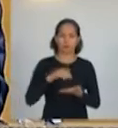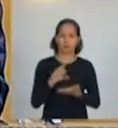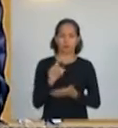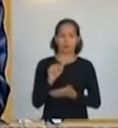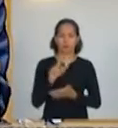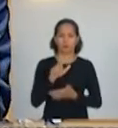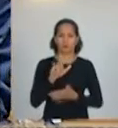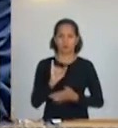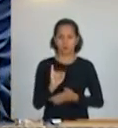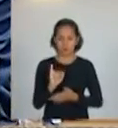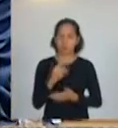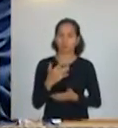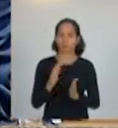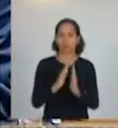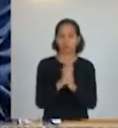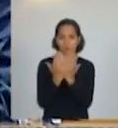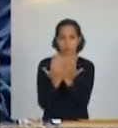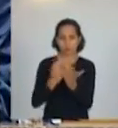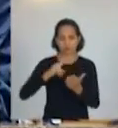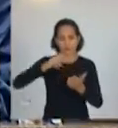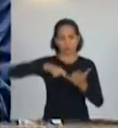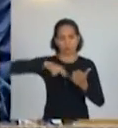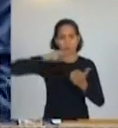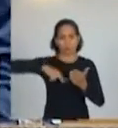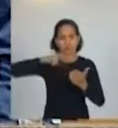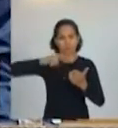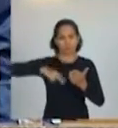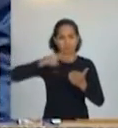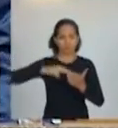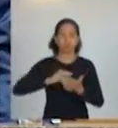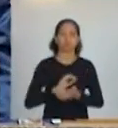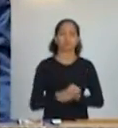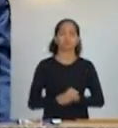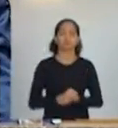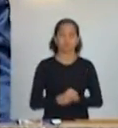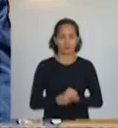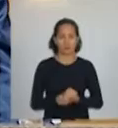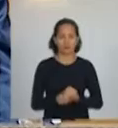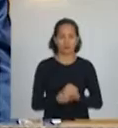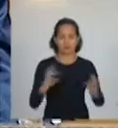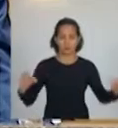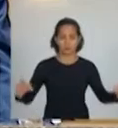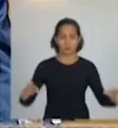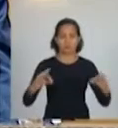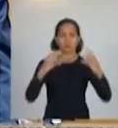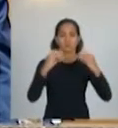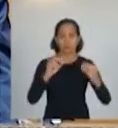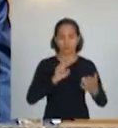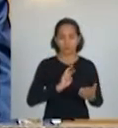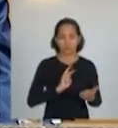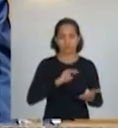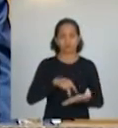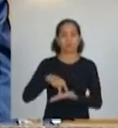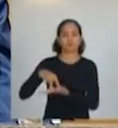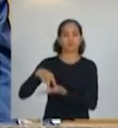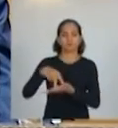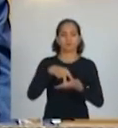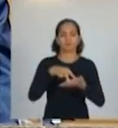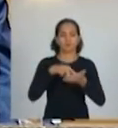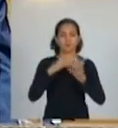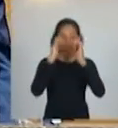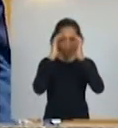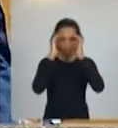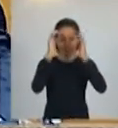Pagung, para proferir a leitura de um versículo da Bíblia. Sendo assim, solicito a todos que se coloquem em posição de